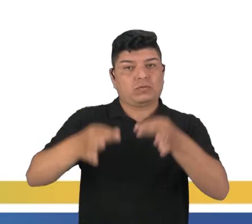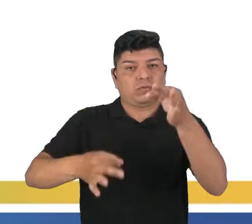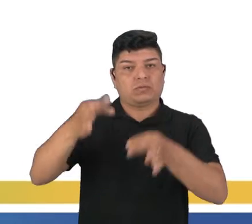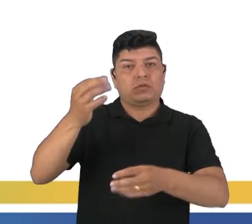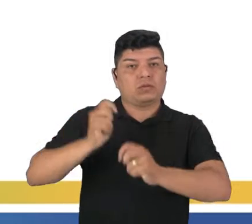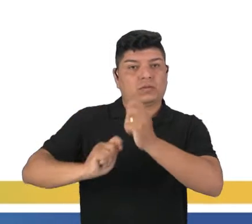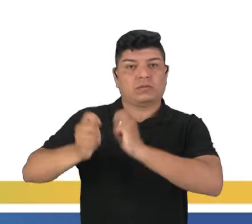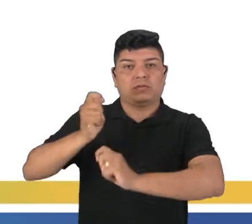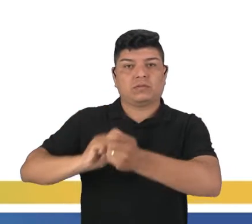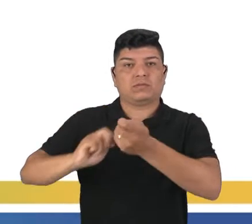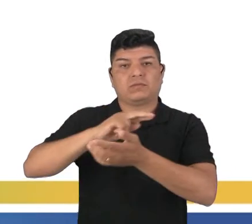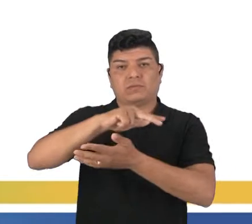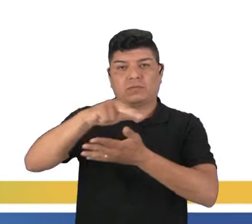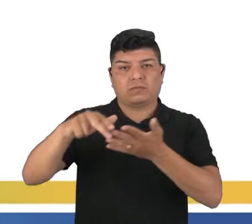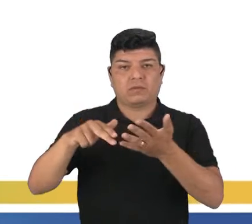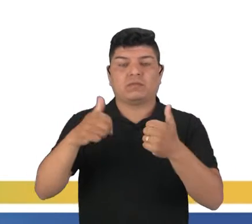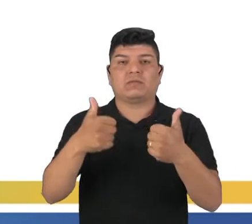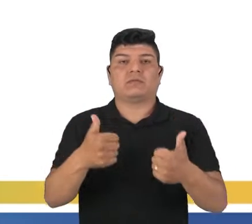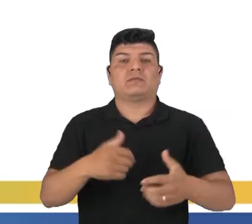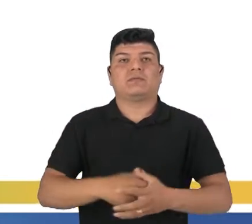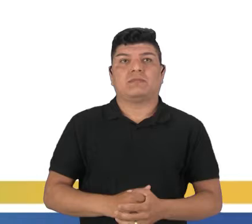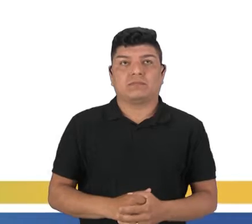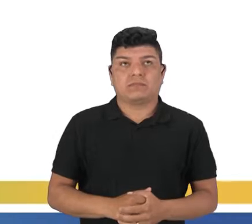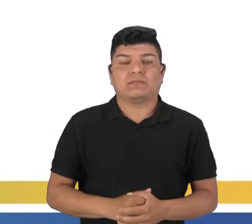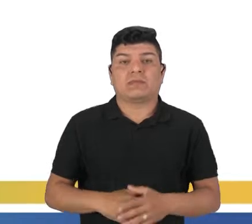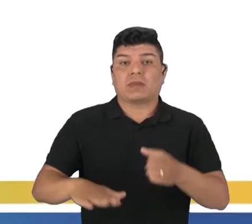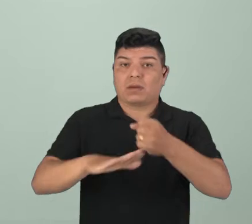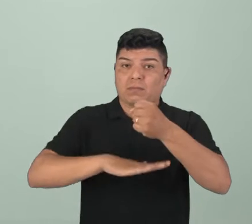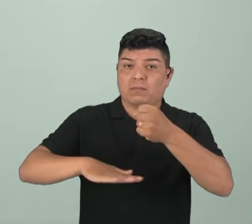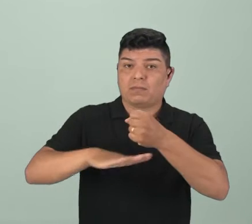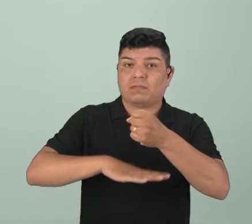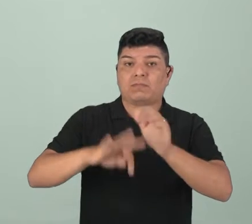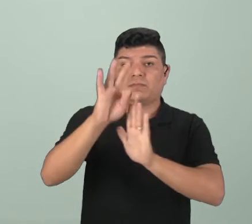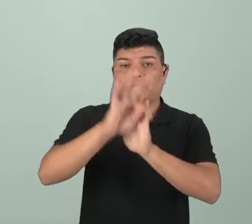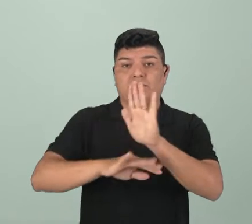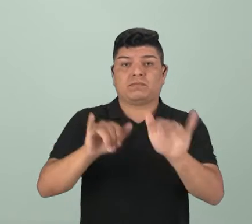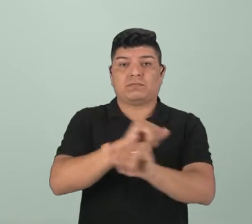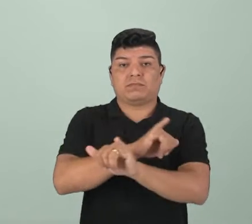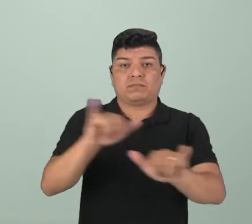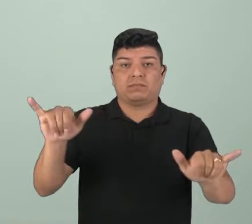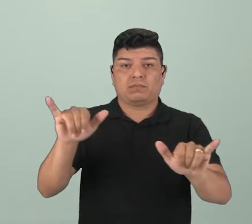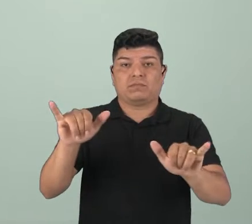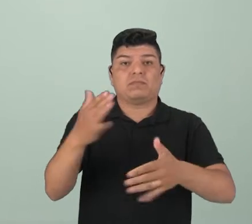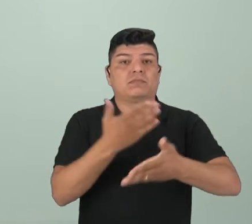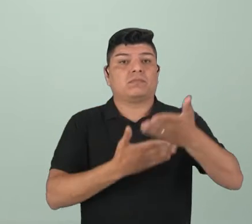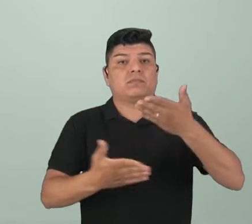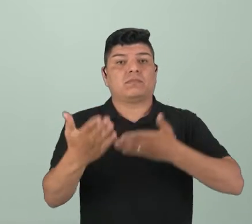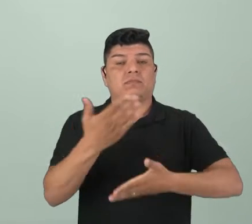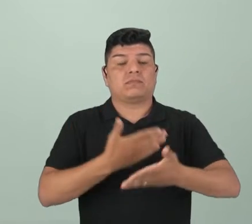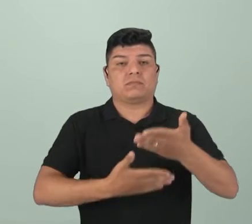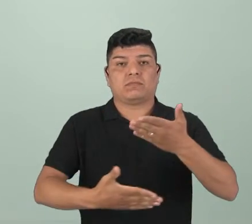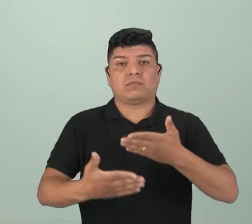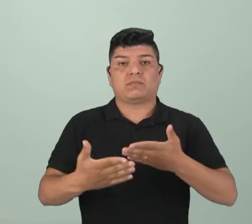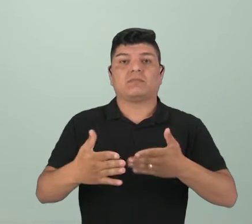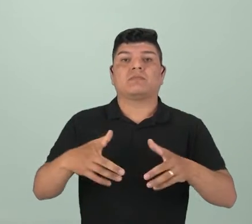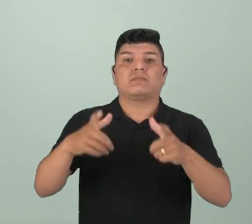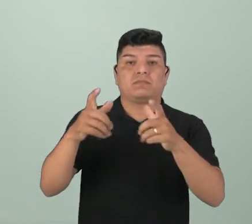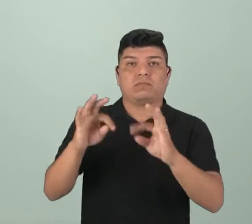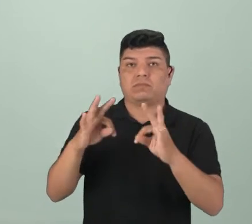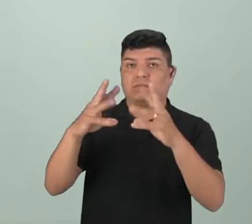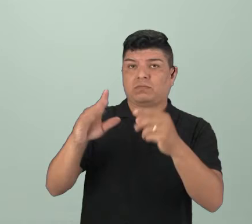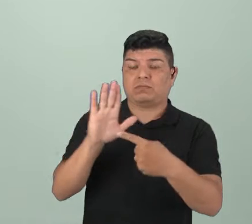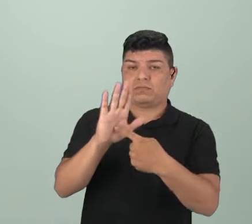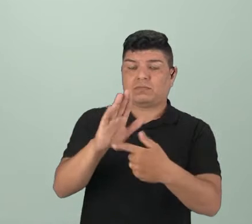jurídico, econômico, entre outros, tá bom? Então, basicamente, os textos informativos circulam aqui dentro desses âmbitos,